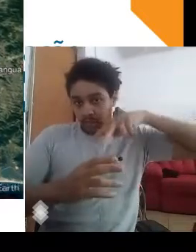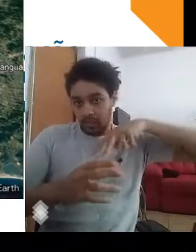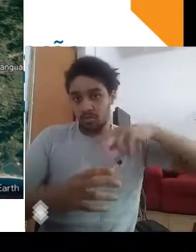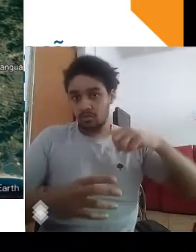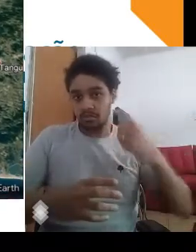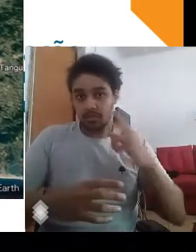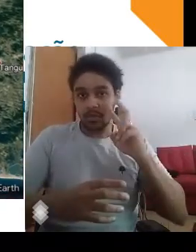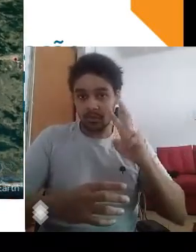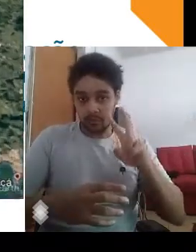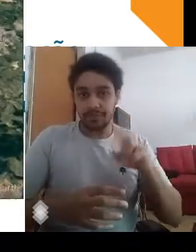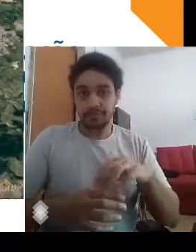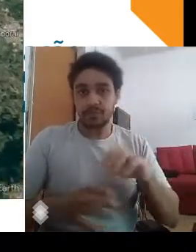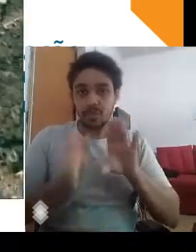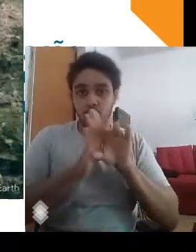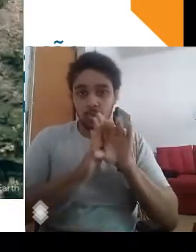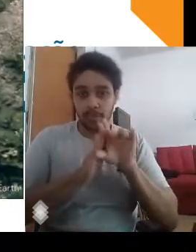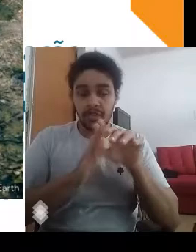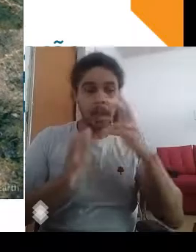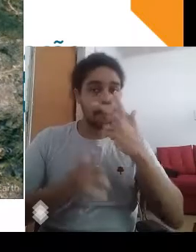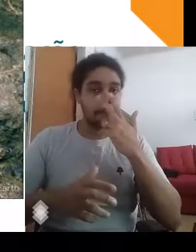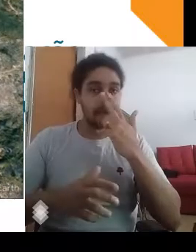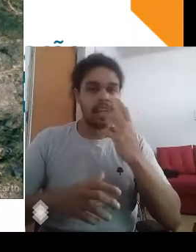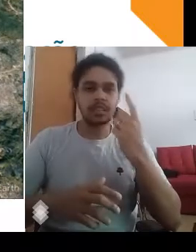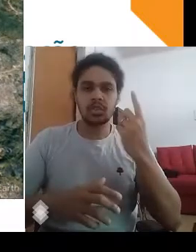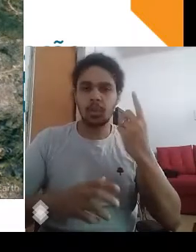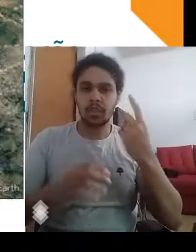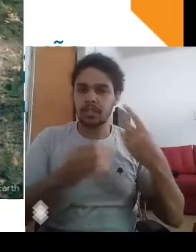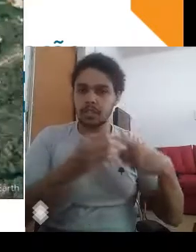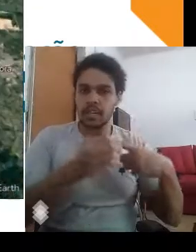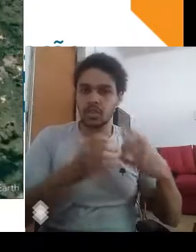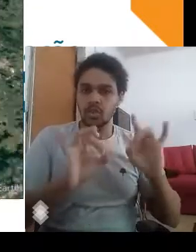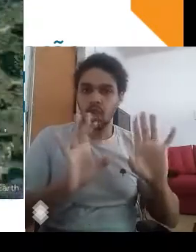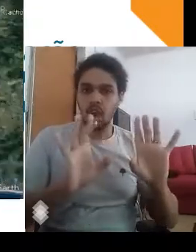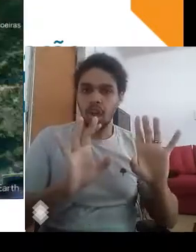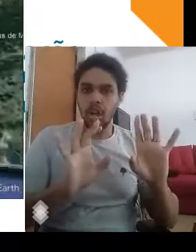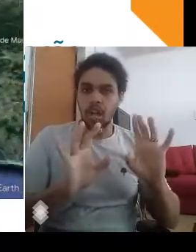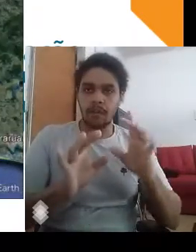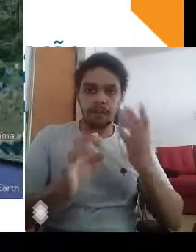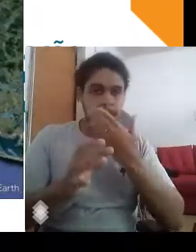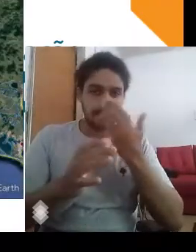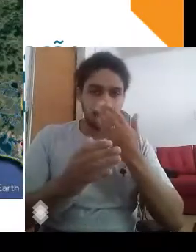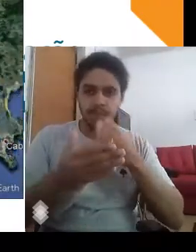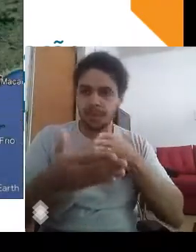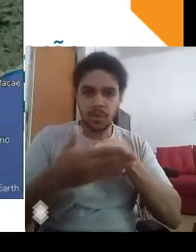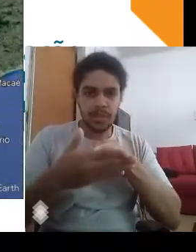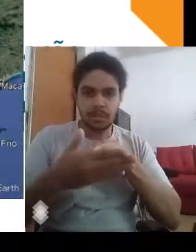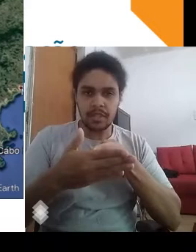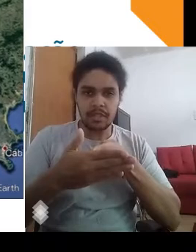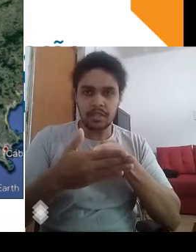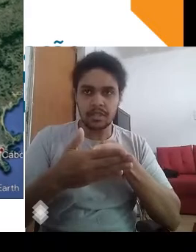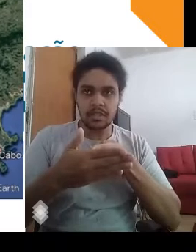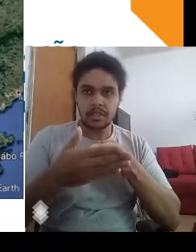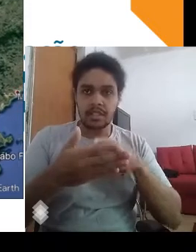cidade só. Vejam, você não consegue ver o limite. Dessa imagem aqui do alto, a gente percebe isso. A gente está vendo